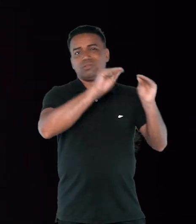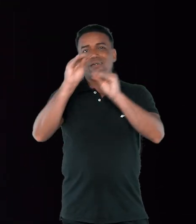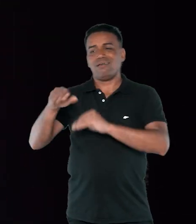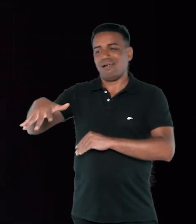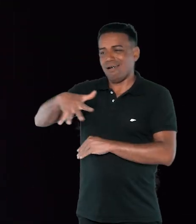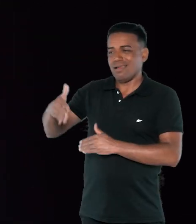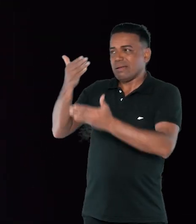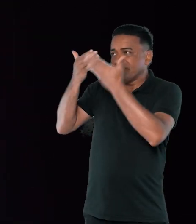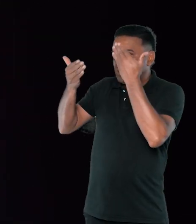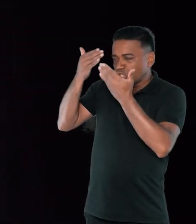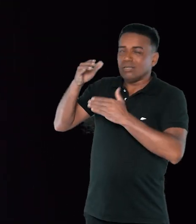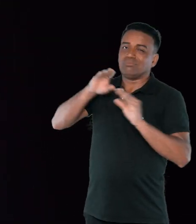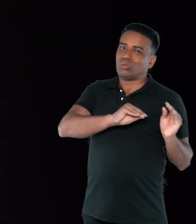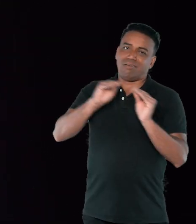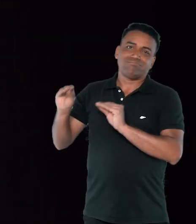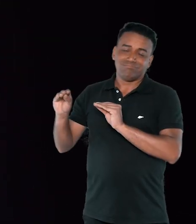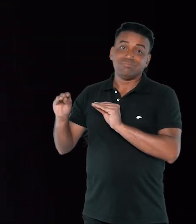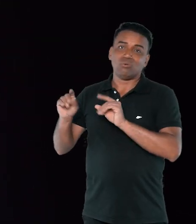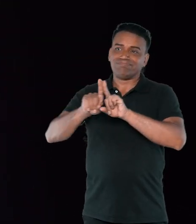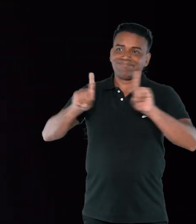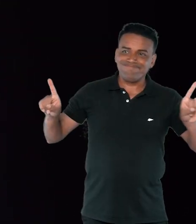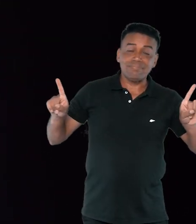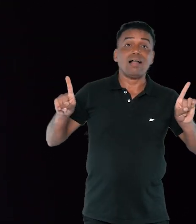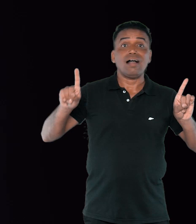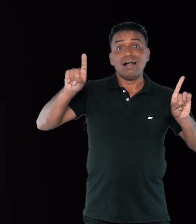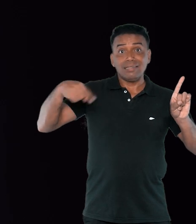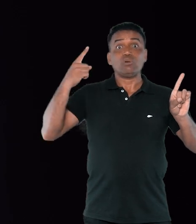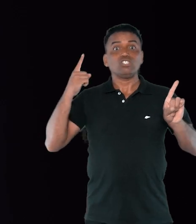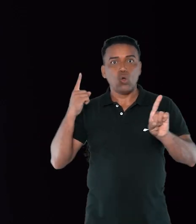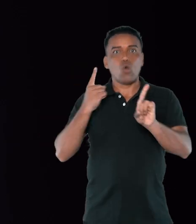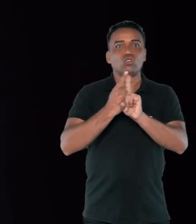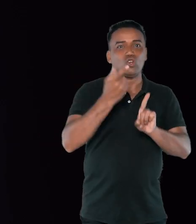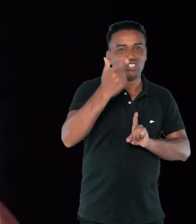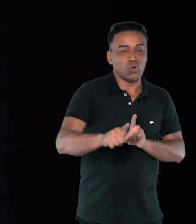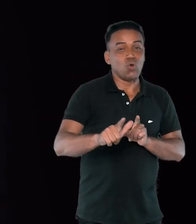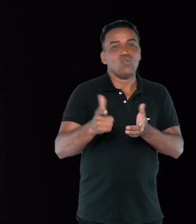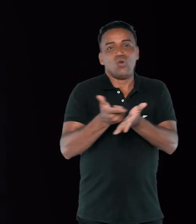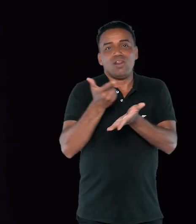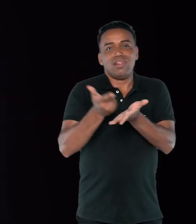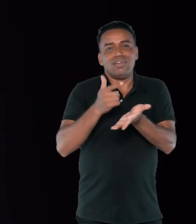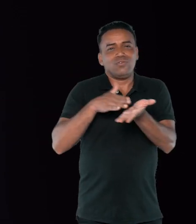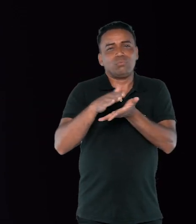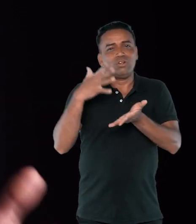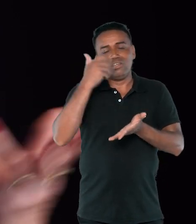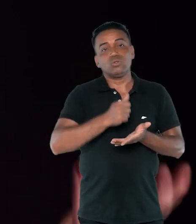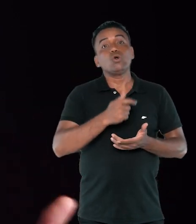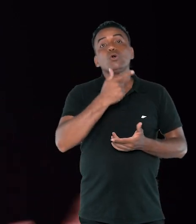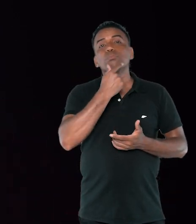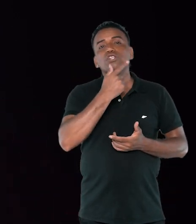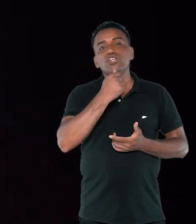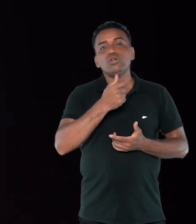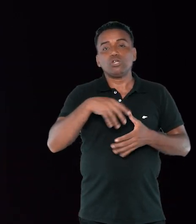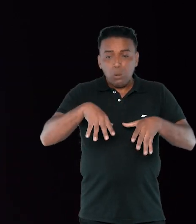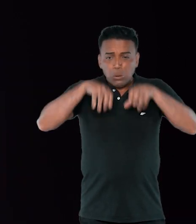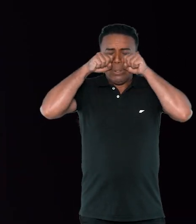estendendo. E é um livro que muitas vezes eu leio para os adultos que eu atendo, que têm dificuldade de chorar. A gente lê